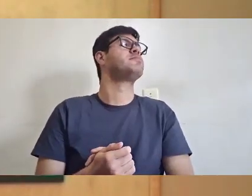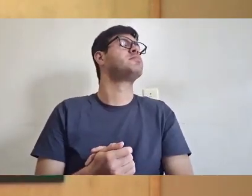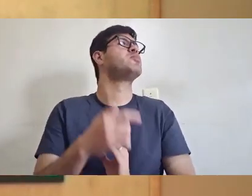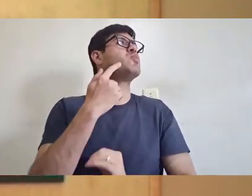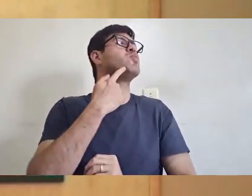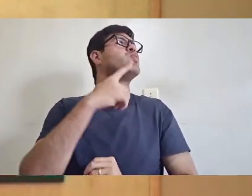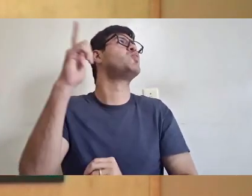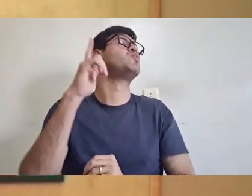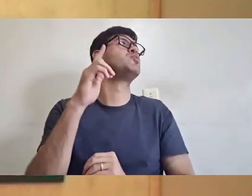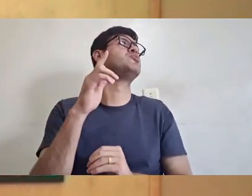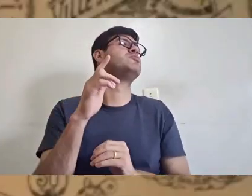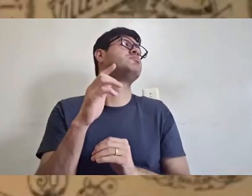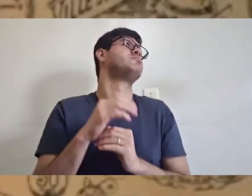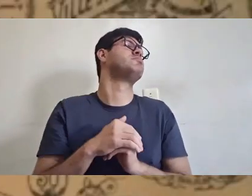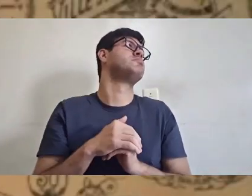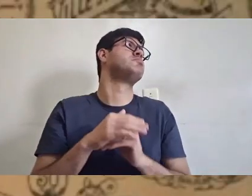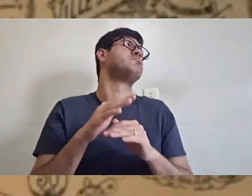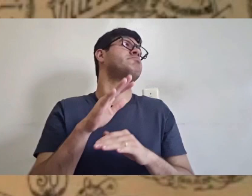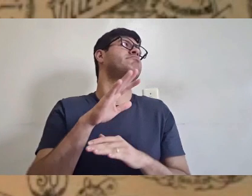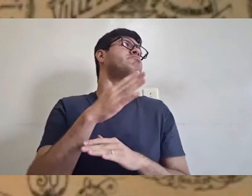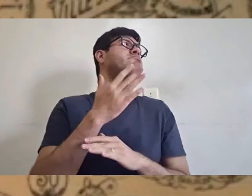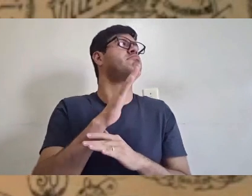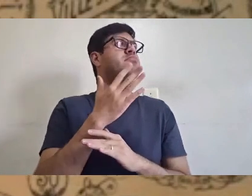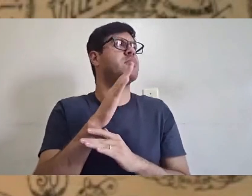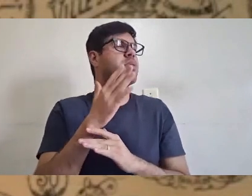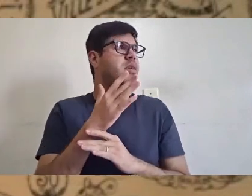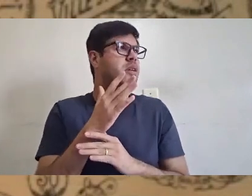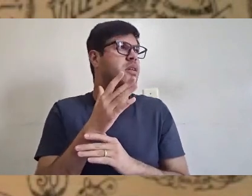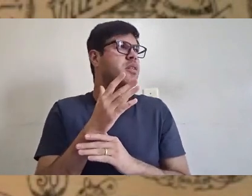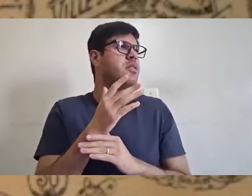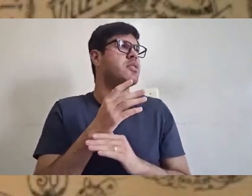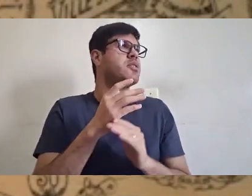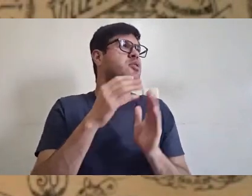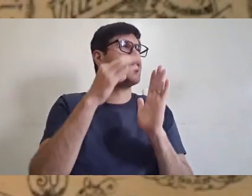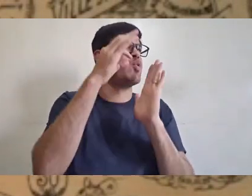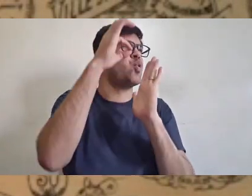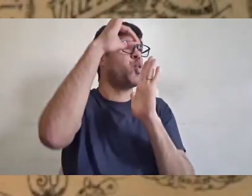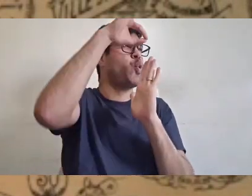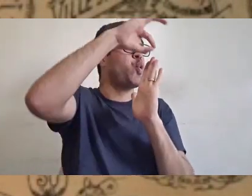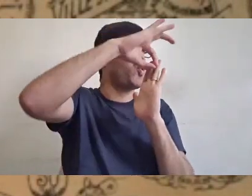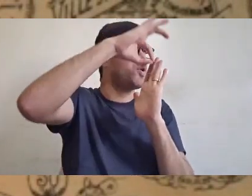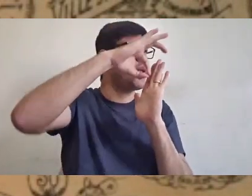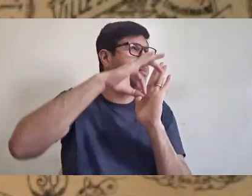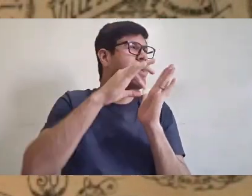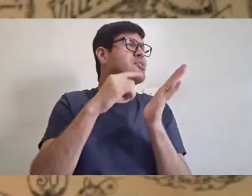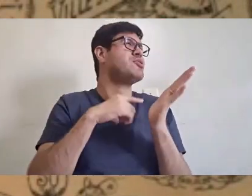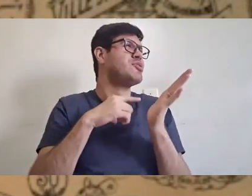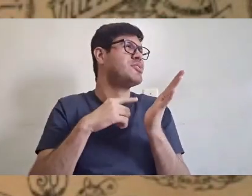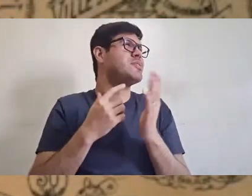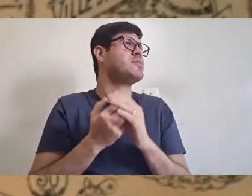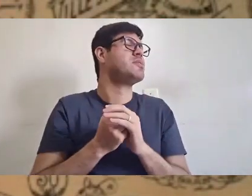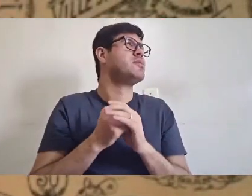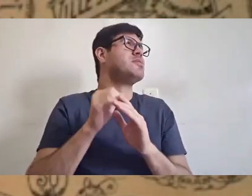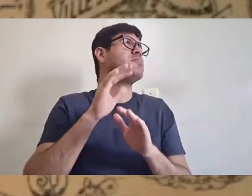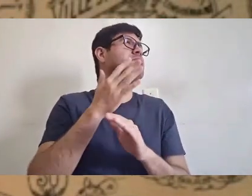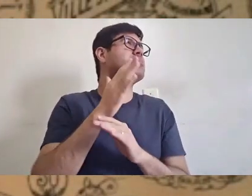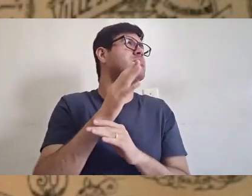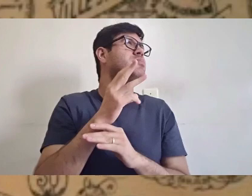60 depois? O meu último, vamos dizer assim, em média, o orçamento da prefeitura nos meus 4 anos de